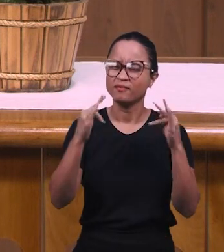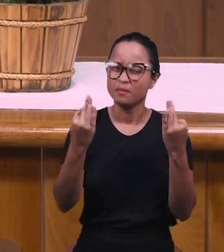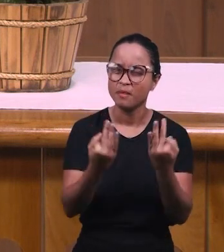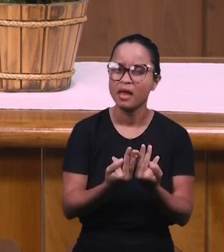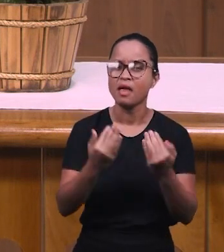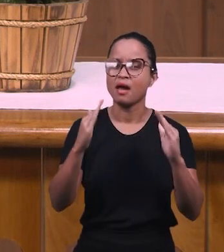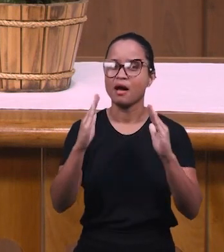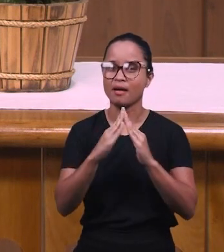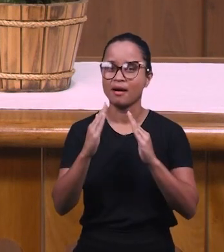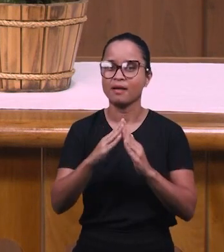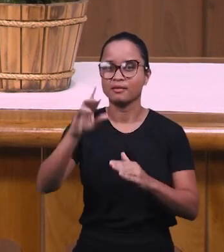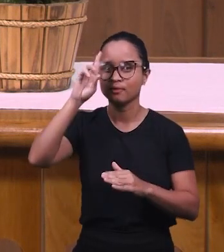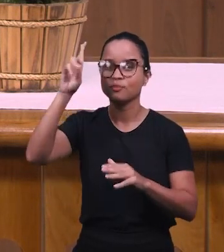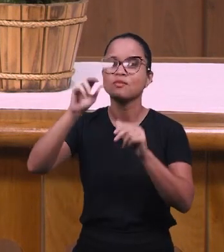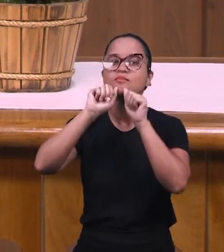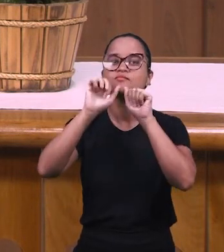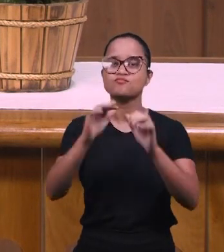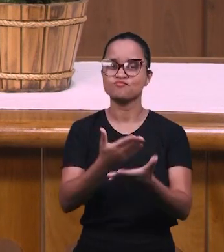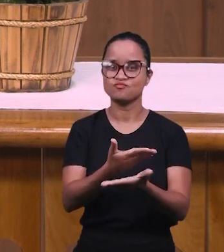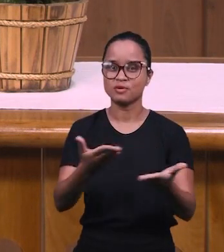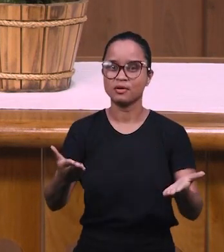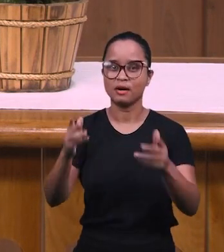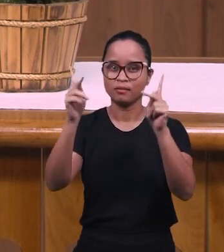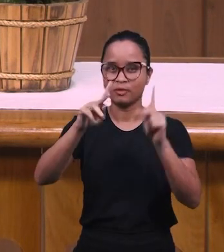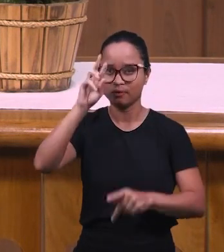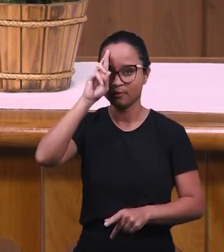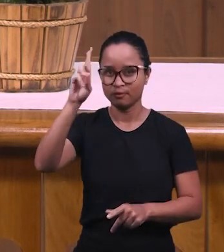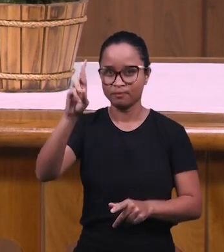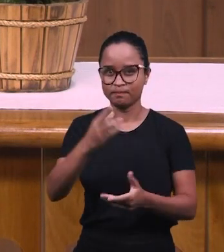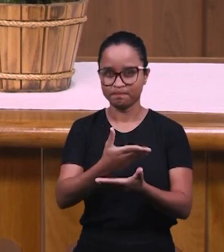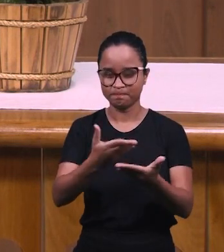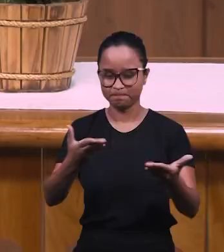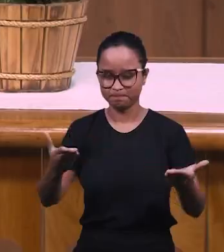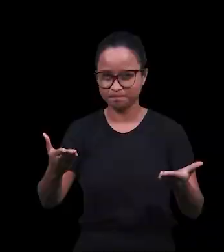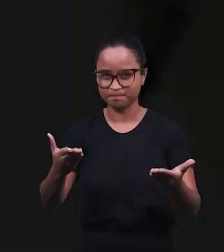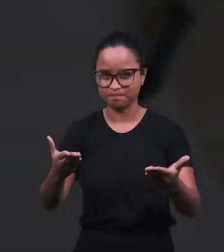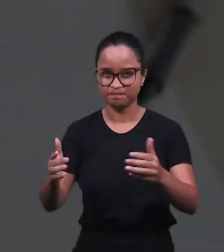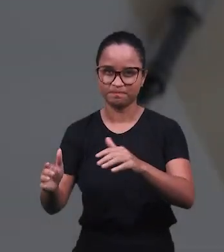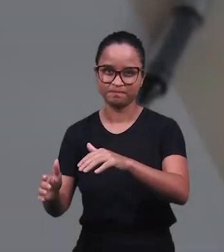à sua família. Que o Senhor nos abençoe. A paz do Senhor a todos.